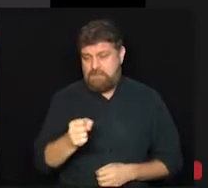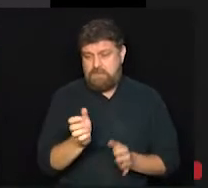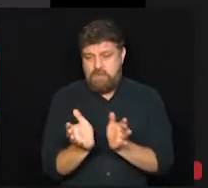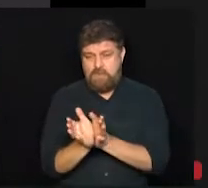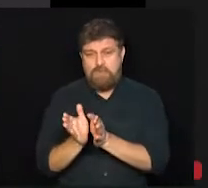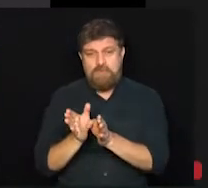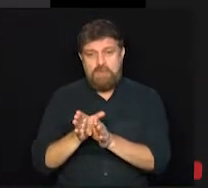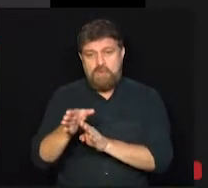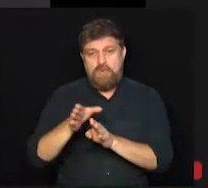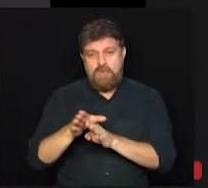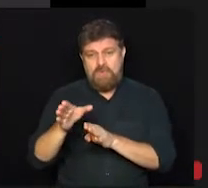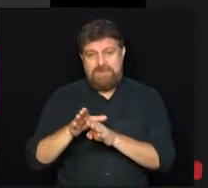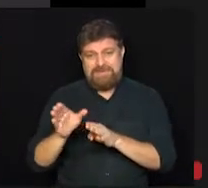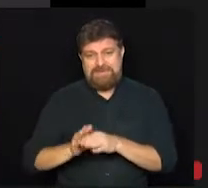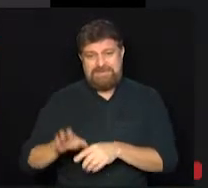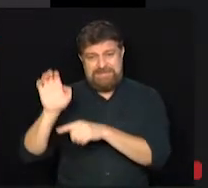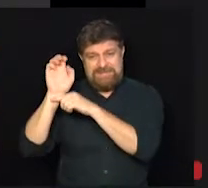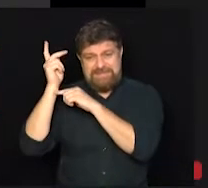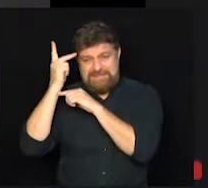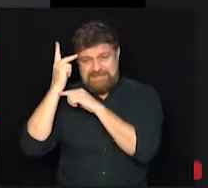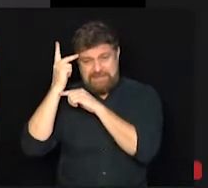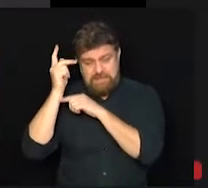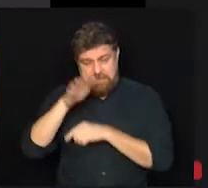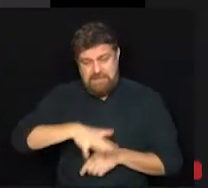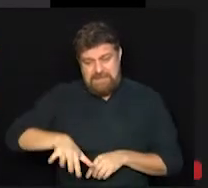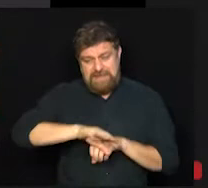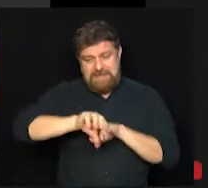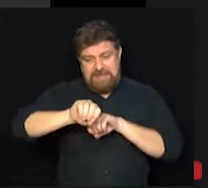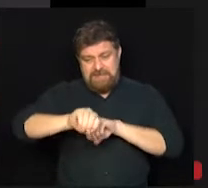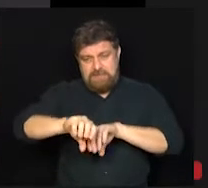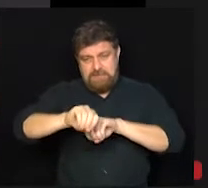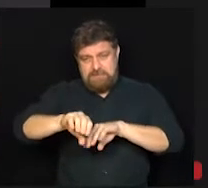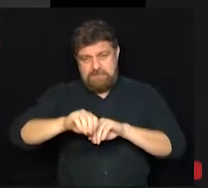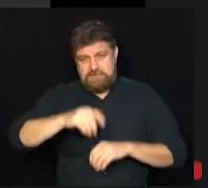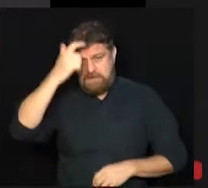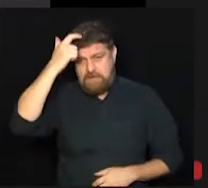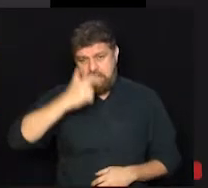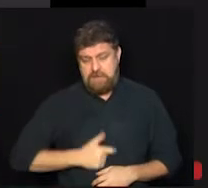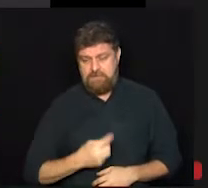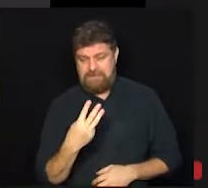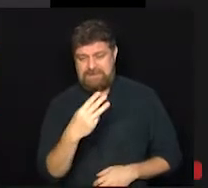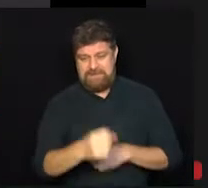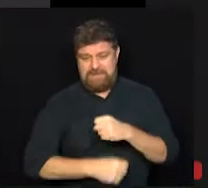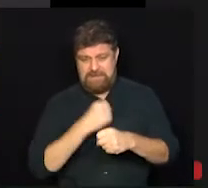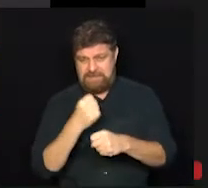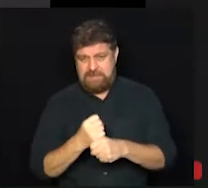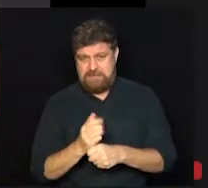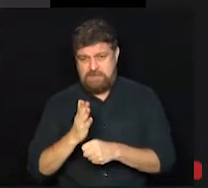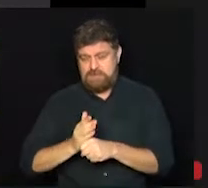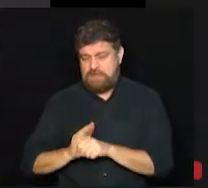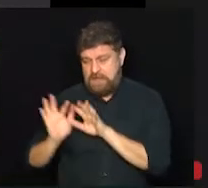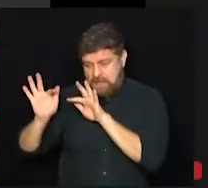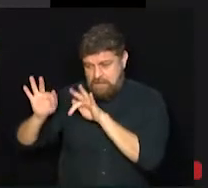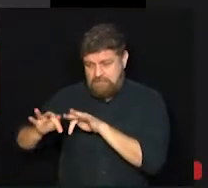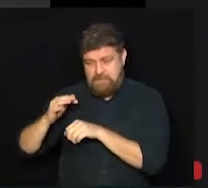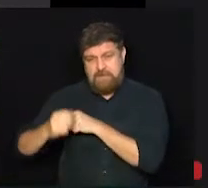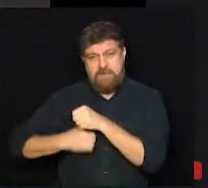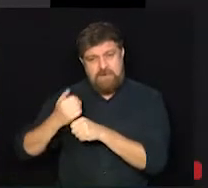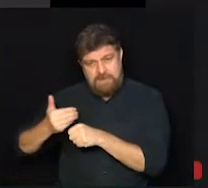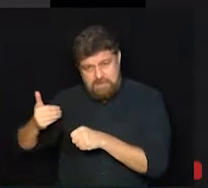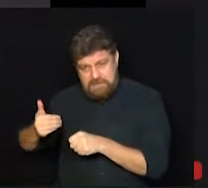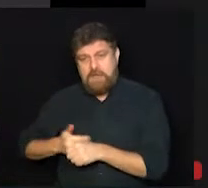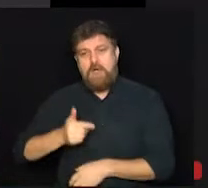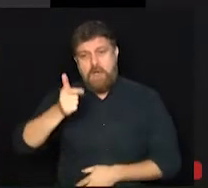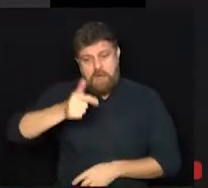de Educação, com um primeiro termo de 3 anos, que já se encerrou no ano passado, e fui